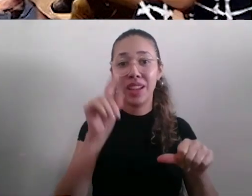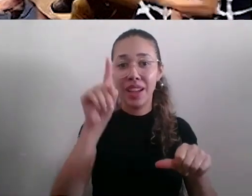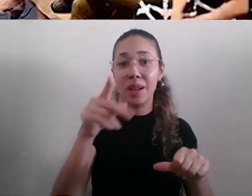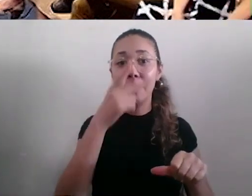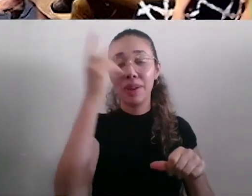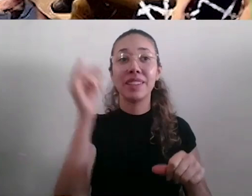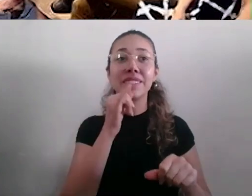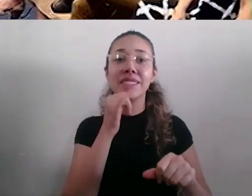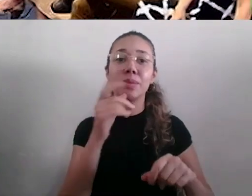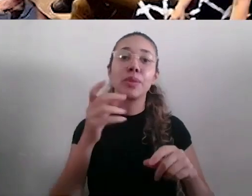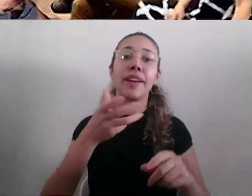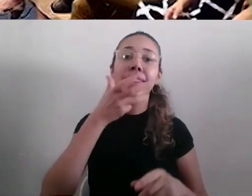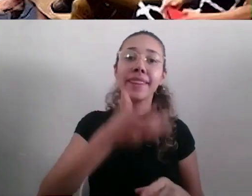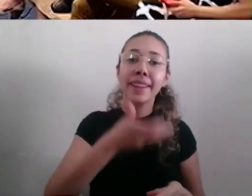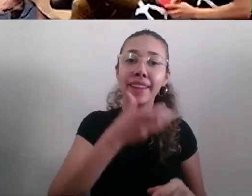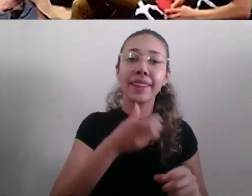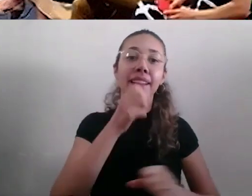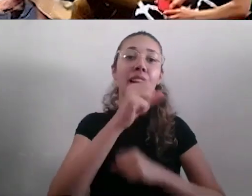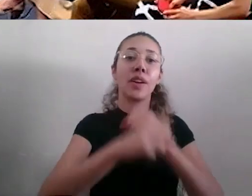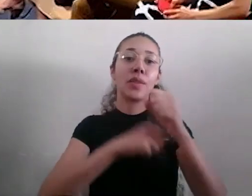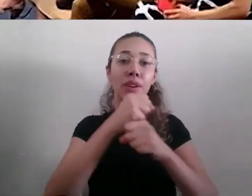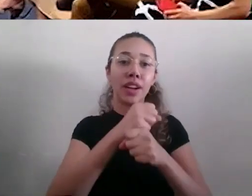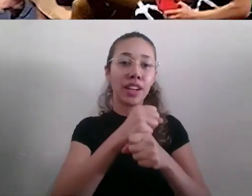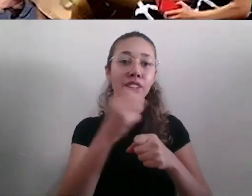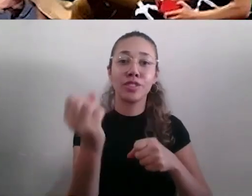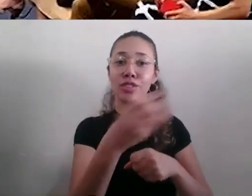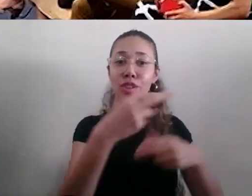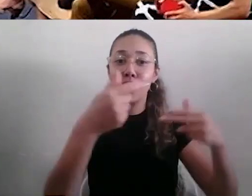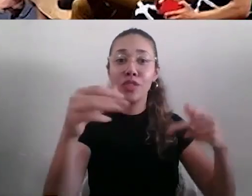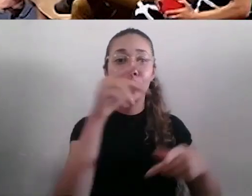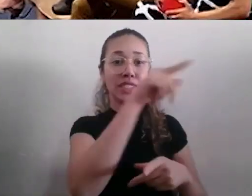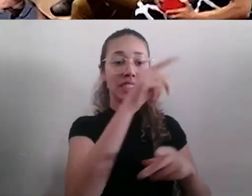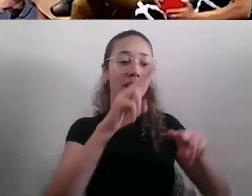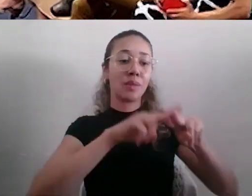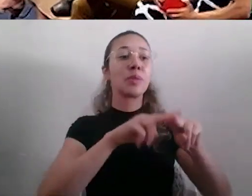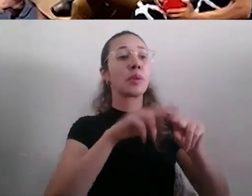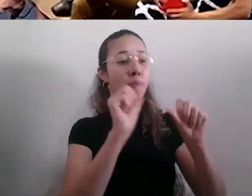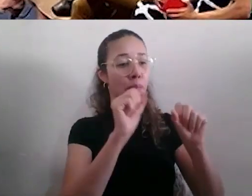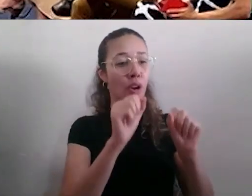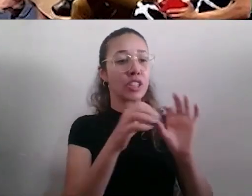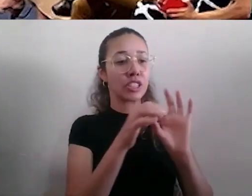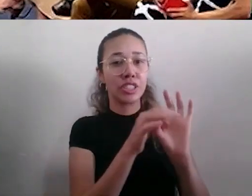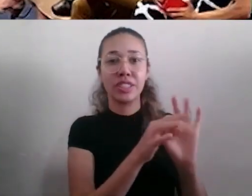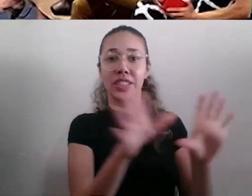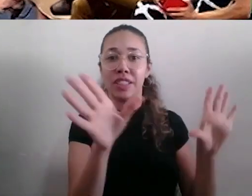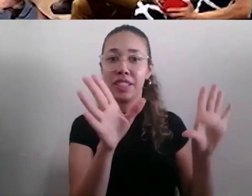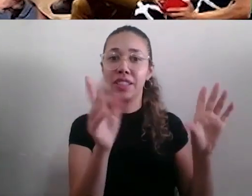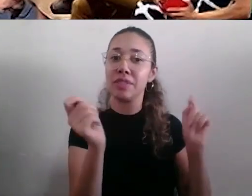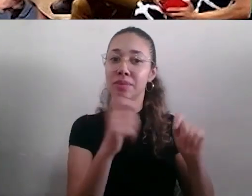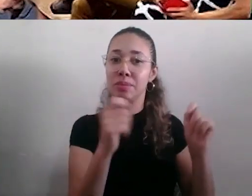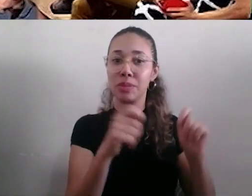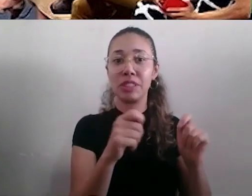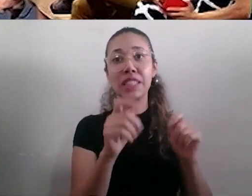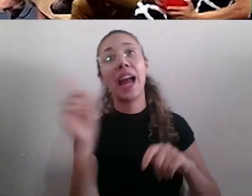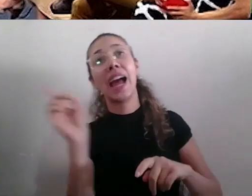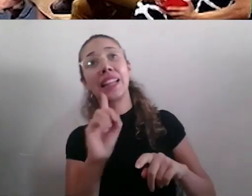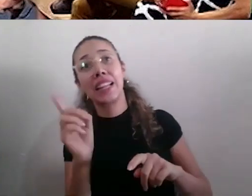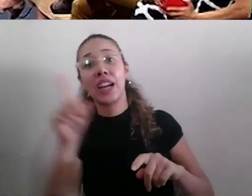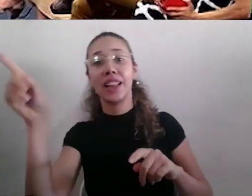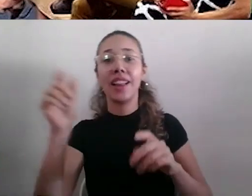falando da imprensa, esse é um caso. Eu estava vendo a imprensa tratar essa questão de vai ter saidinha, não vai ter saidinha, como se